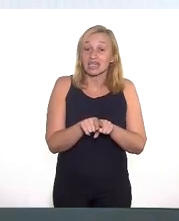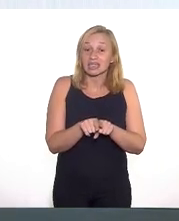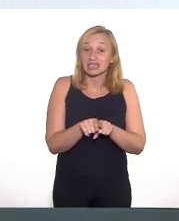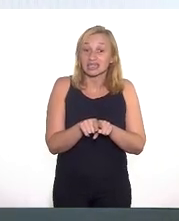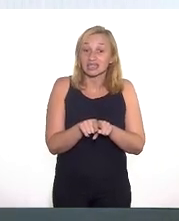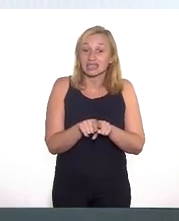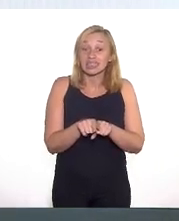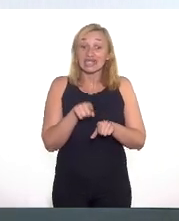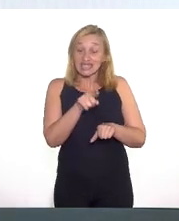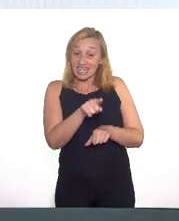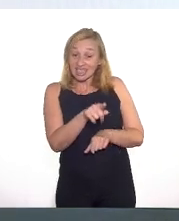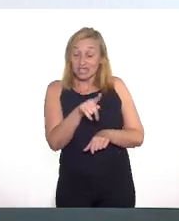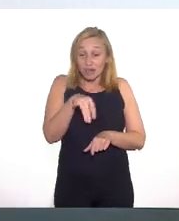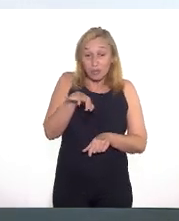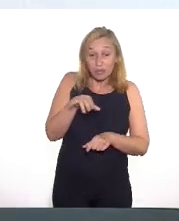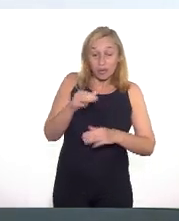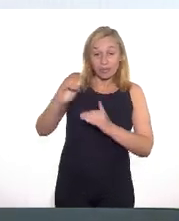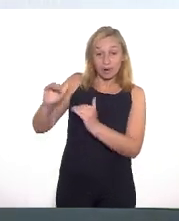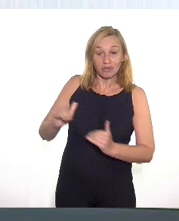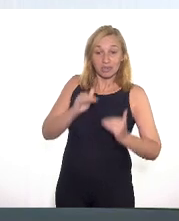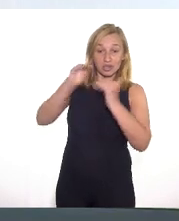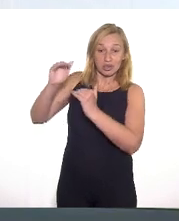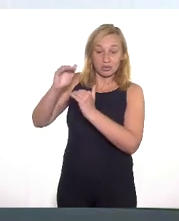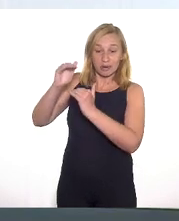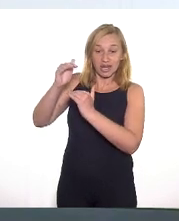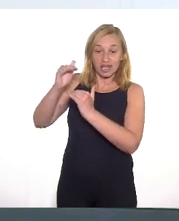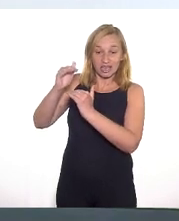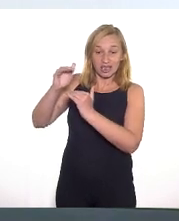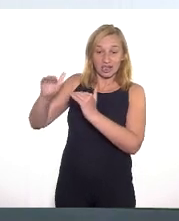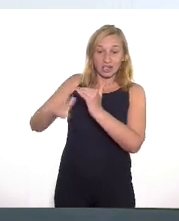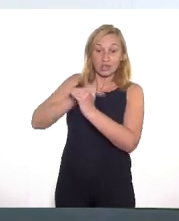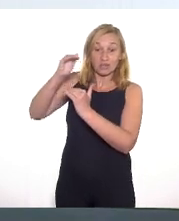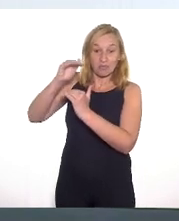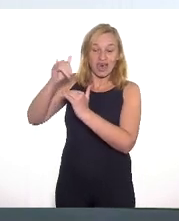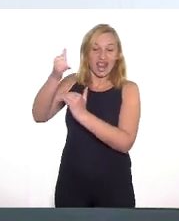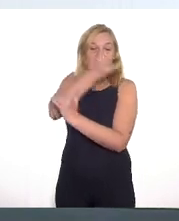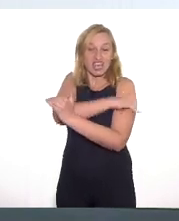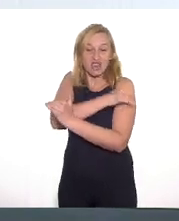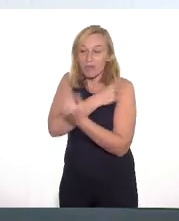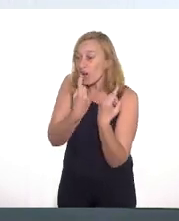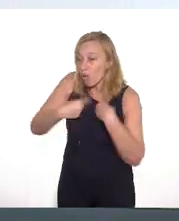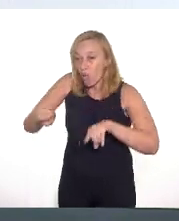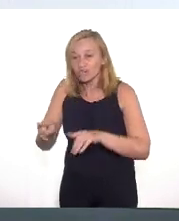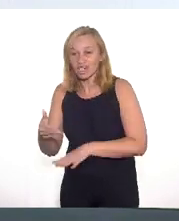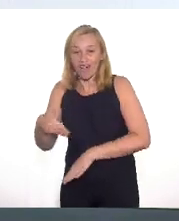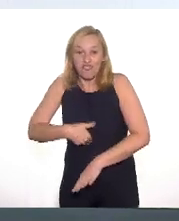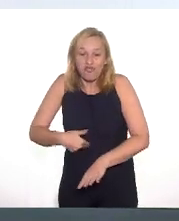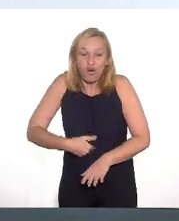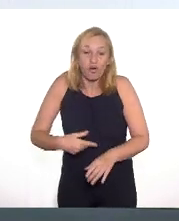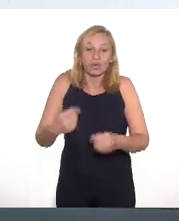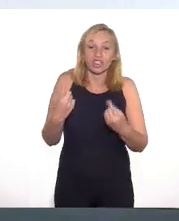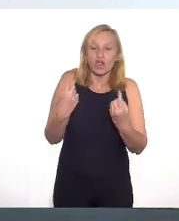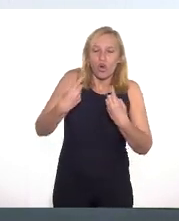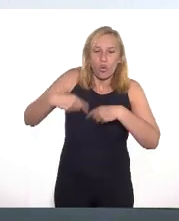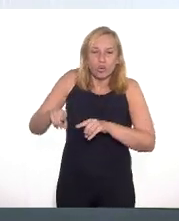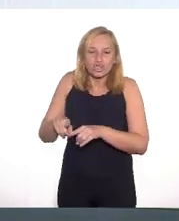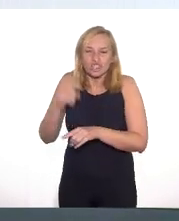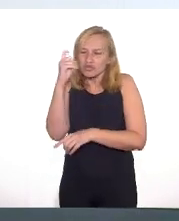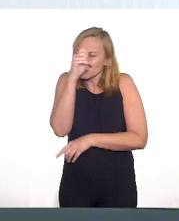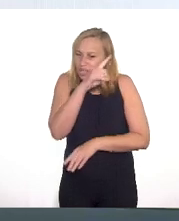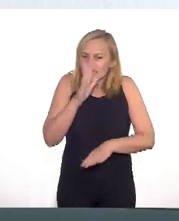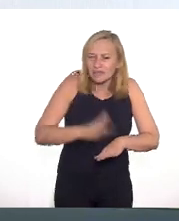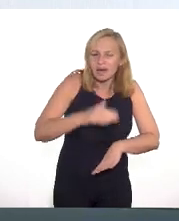Esse programa, o Supera Rio, ele vem combater a fome, vem combater a dificuldade daquele que